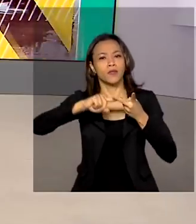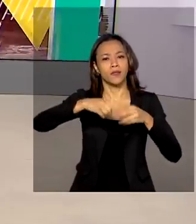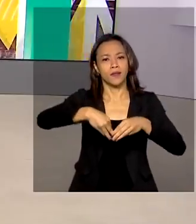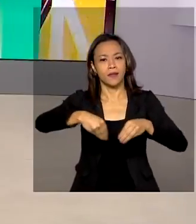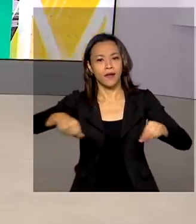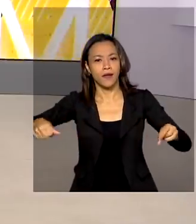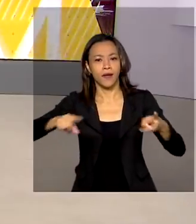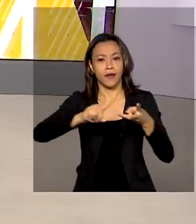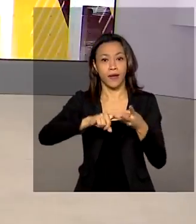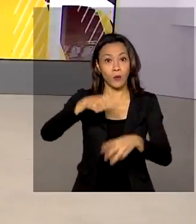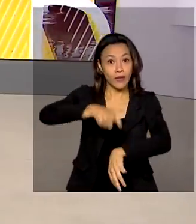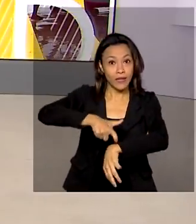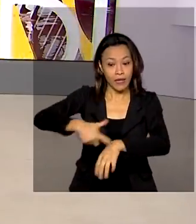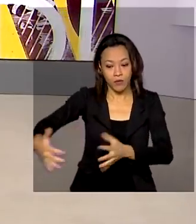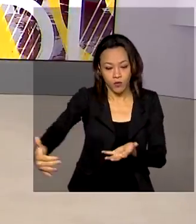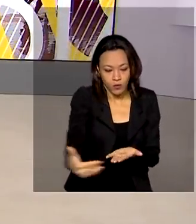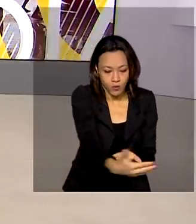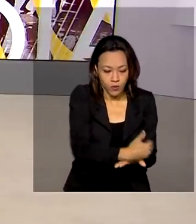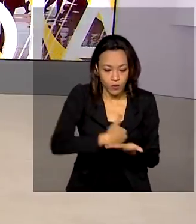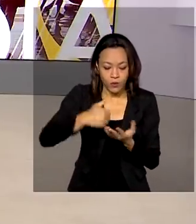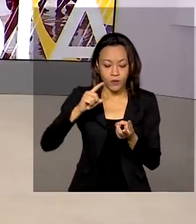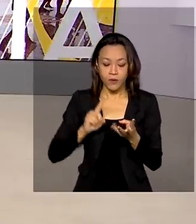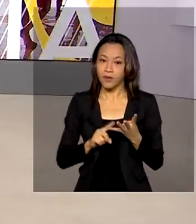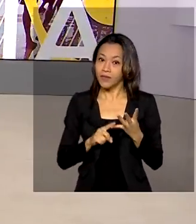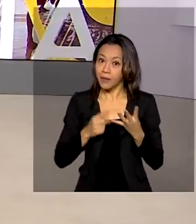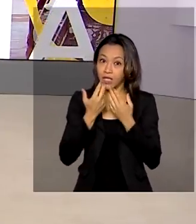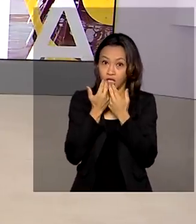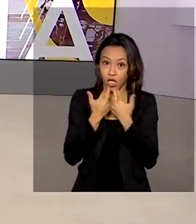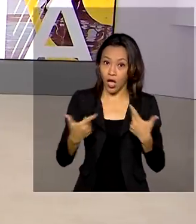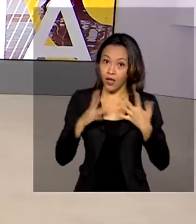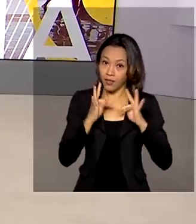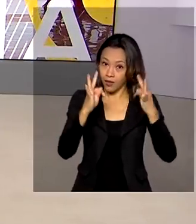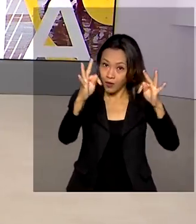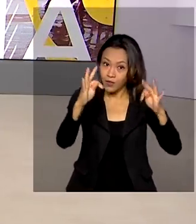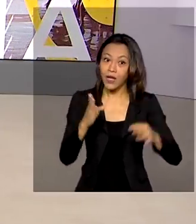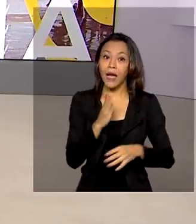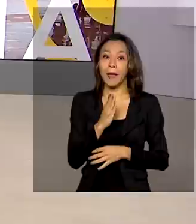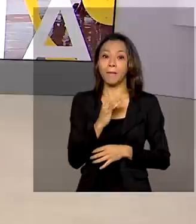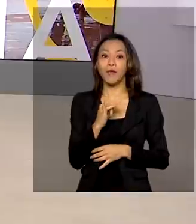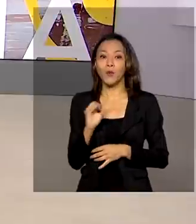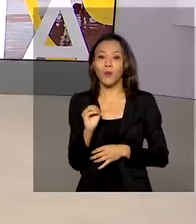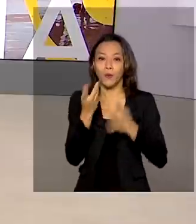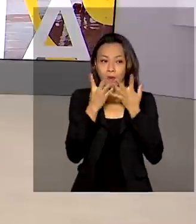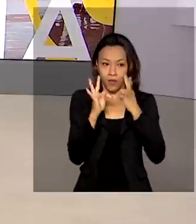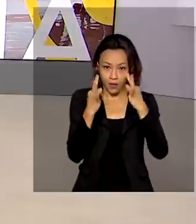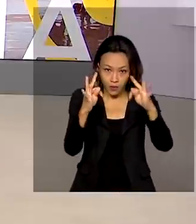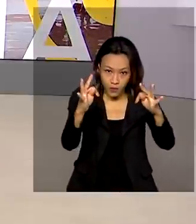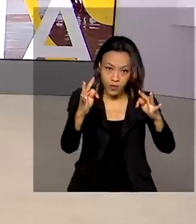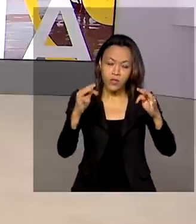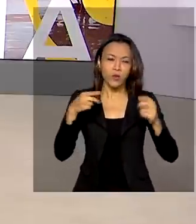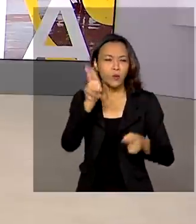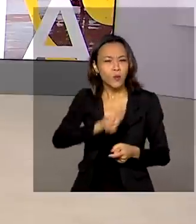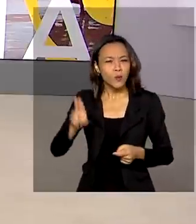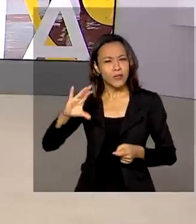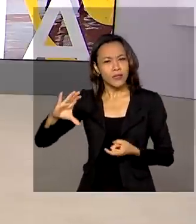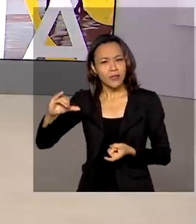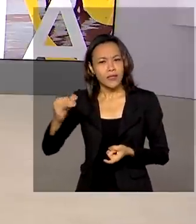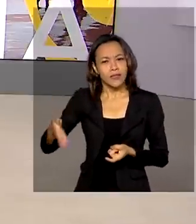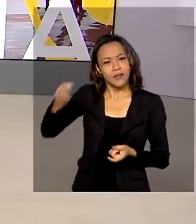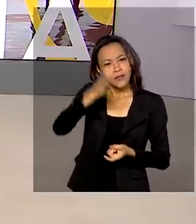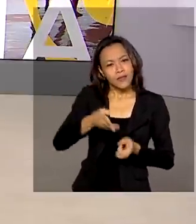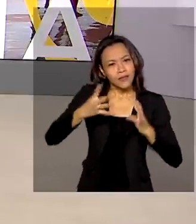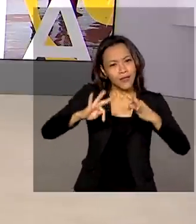do tempo de colheita e também de inovação a biotecnologia por exemplo aplica Ciência e